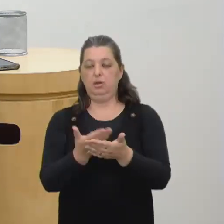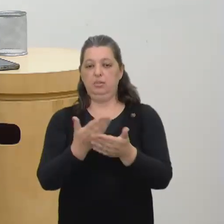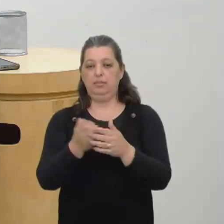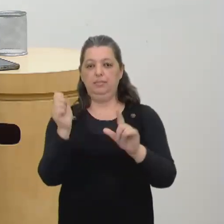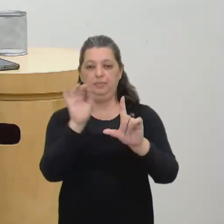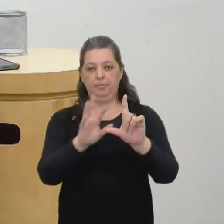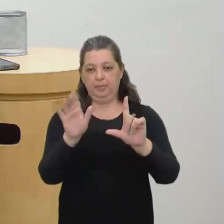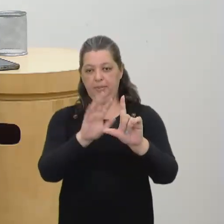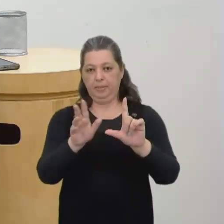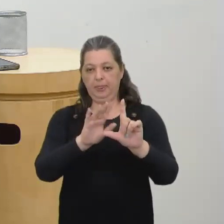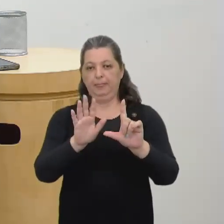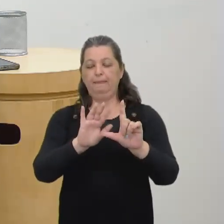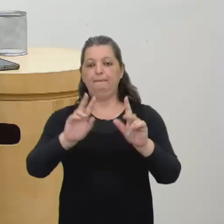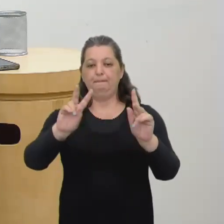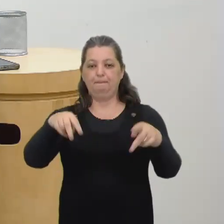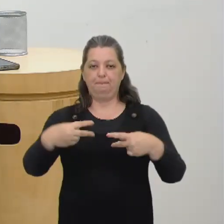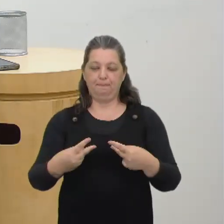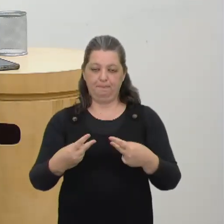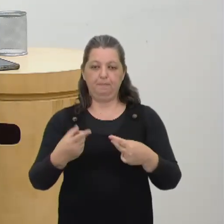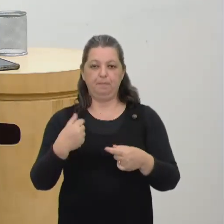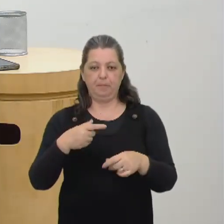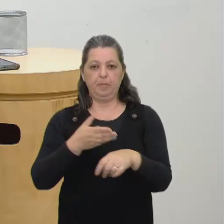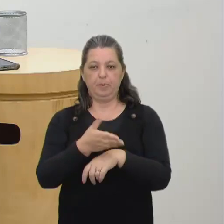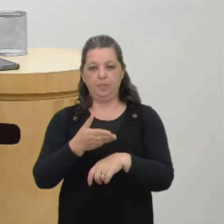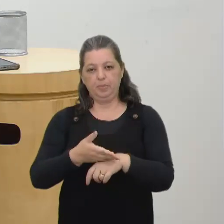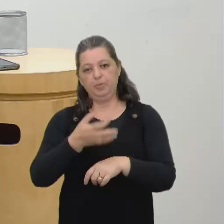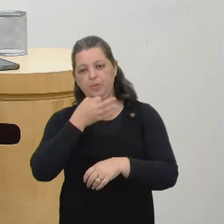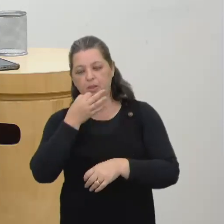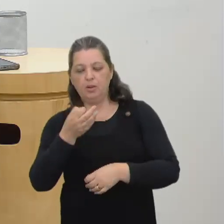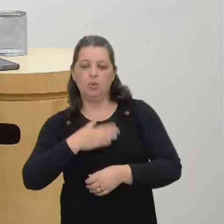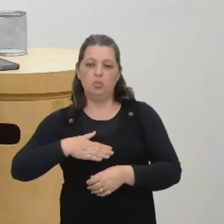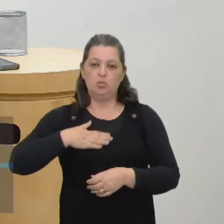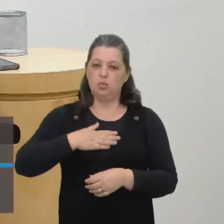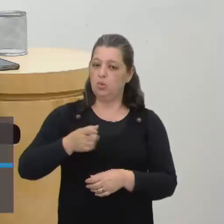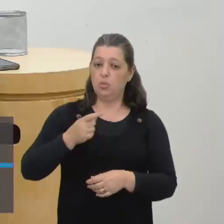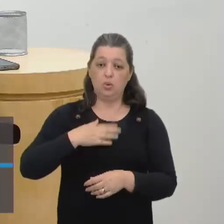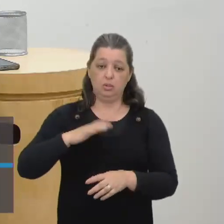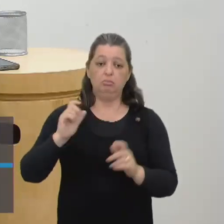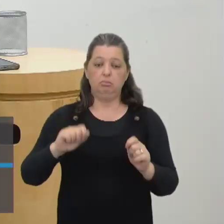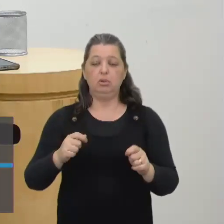aparecer para vocês aí o QR Code, o link. Entrem lá, diga se você gostou ou que não gostou,